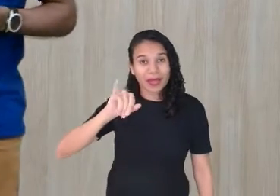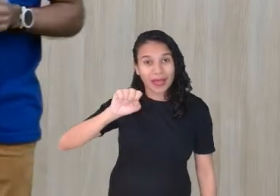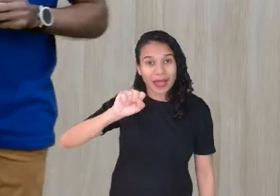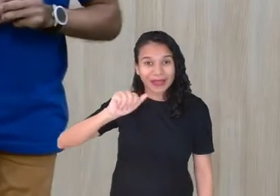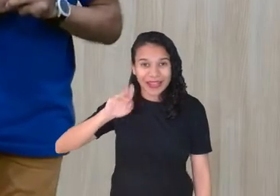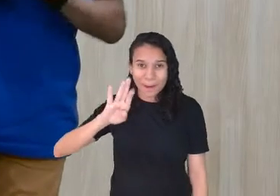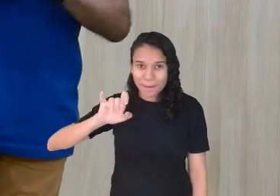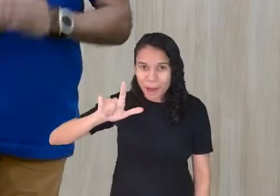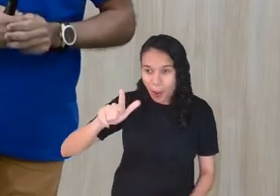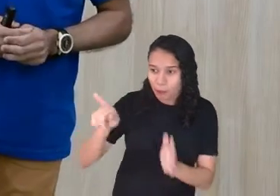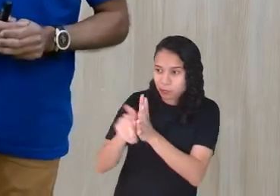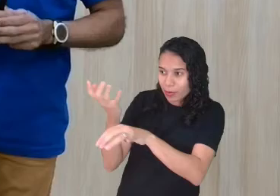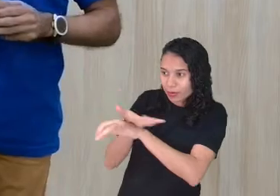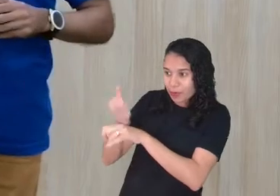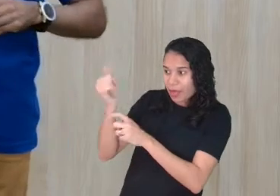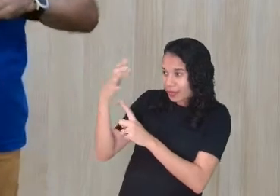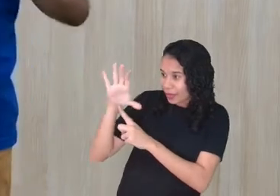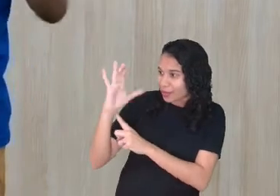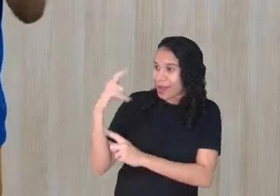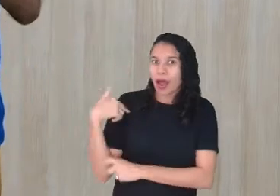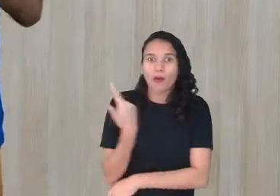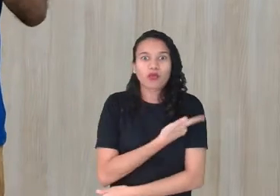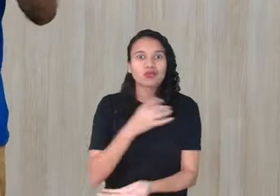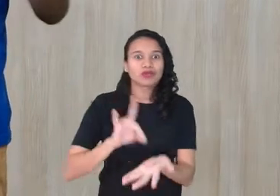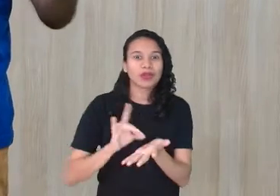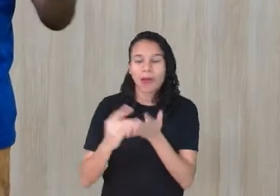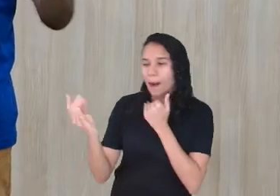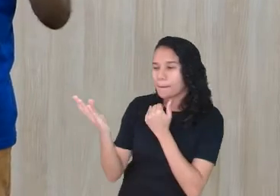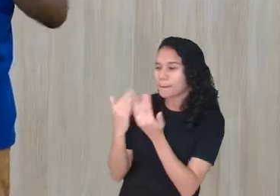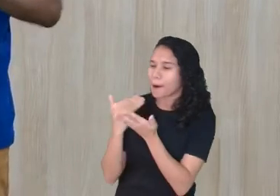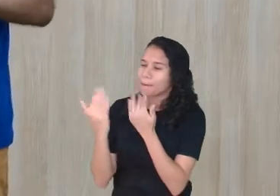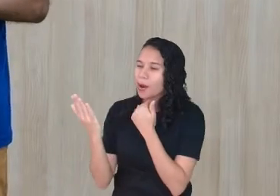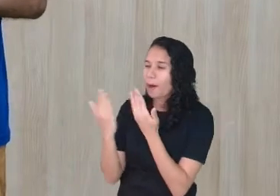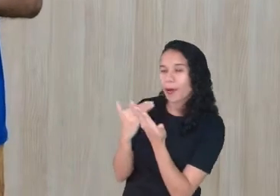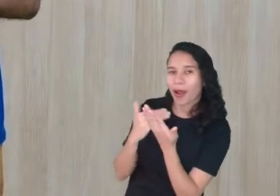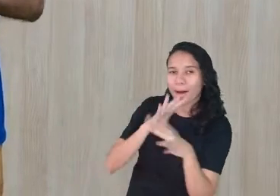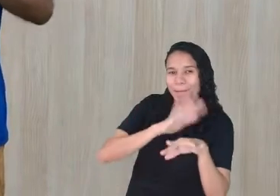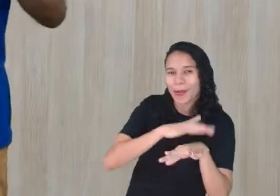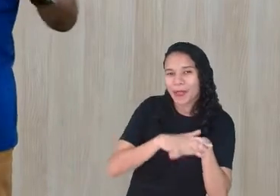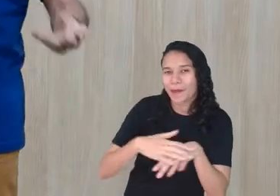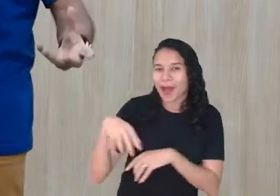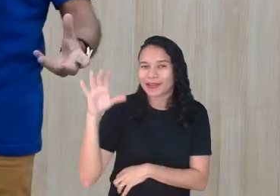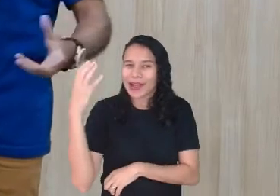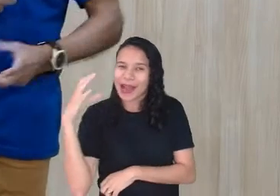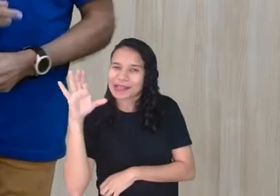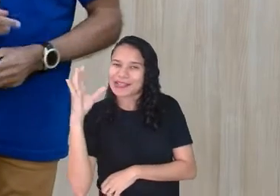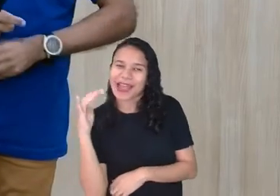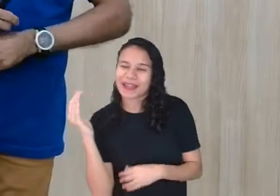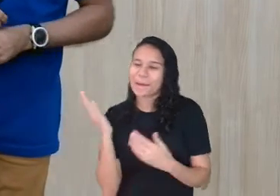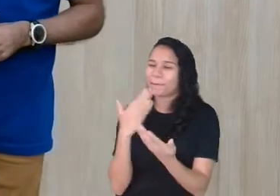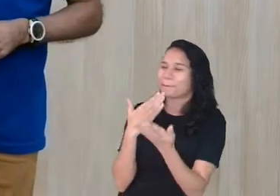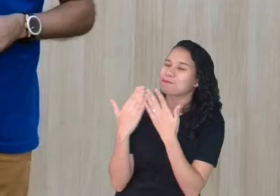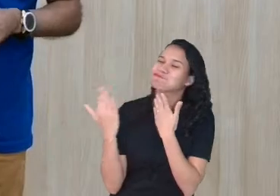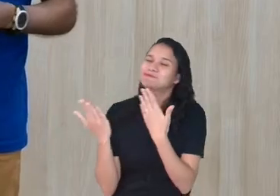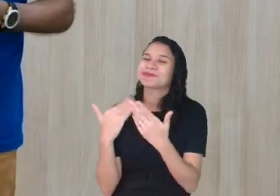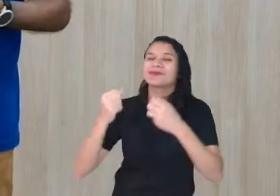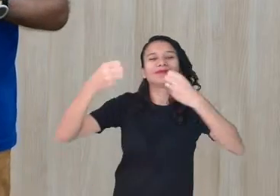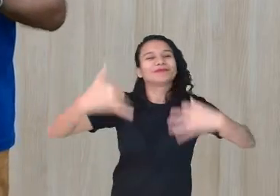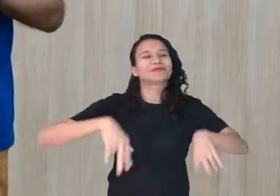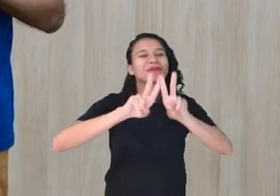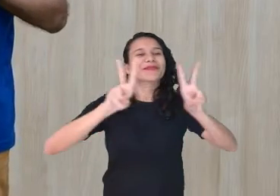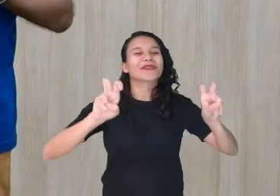Isabel, professora de ciências, e a gente fez aqui o bate-bola entre matemática, ciências, a gente falou